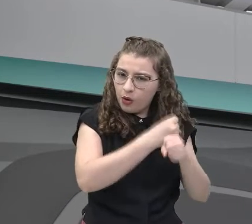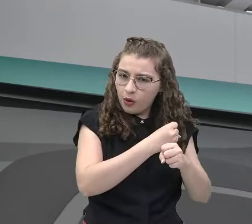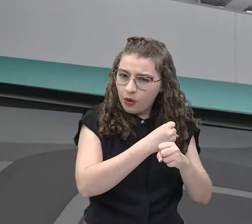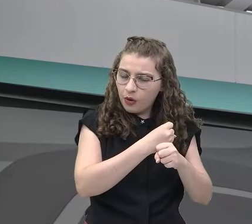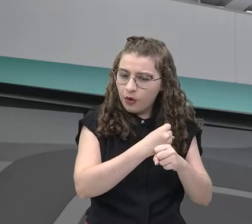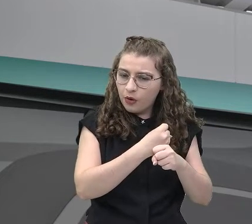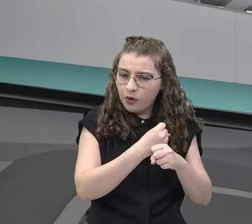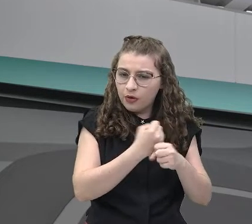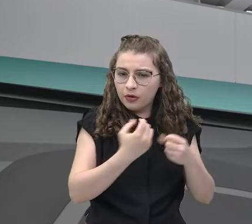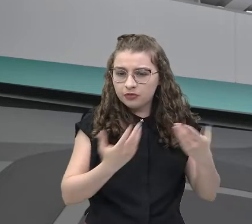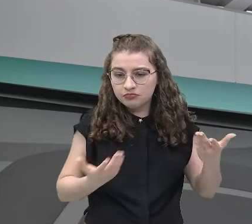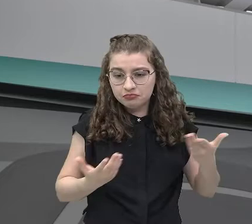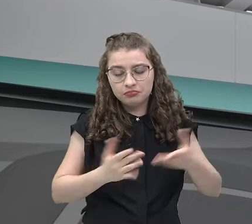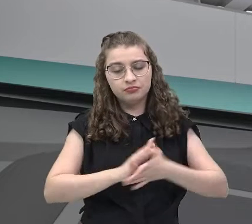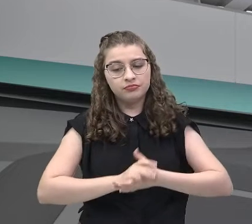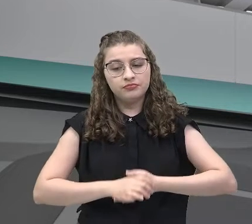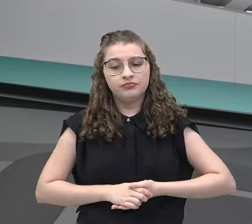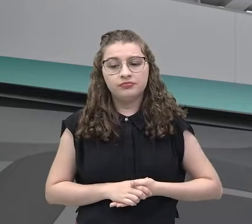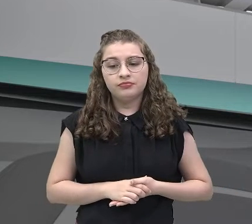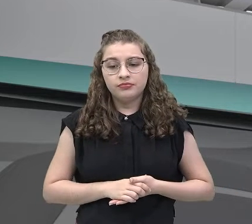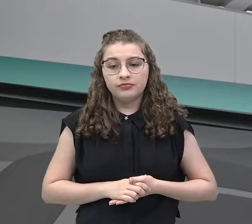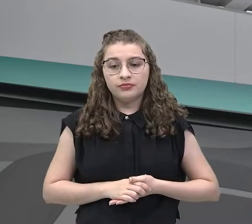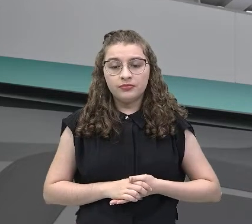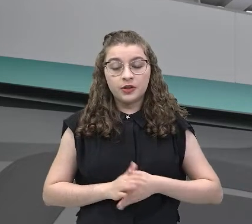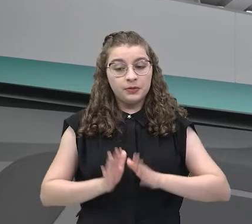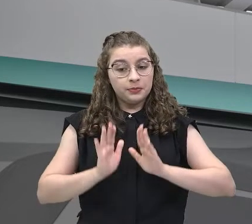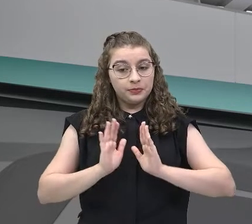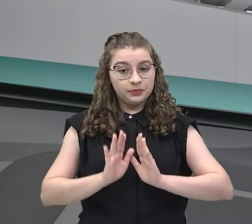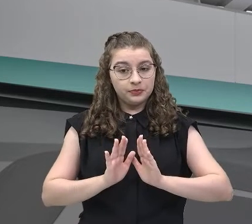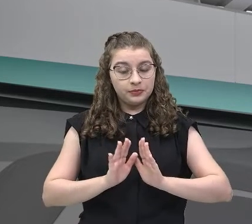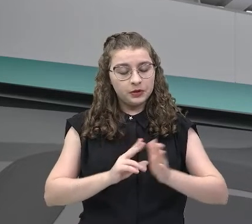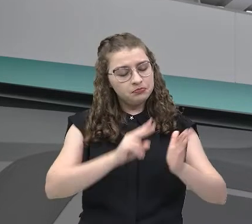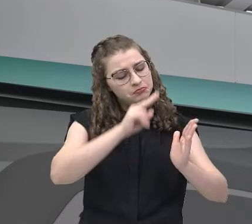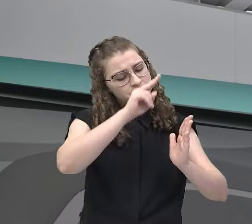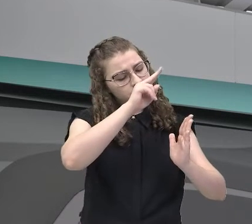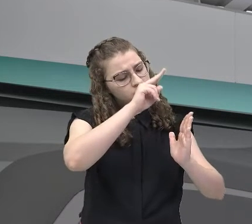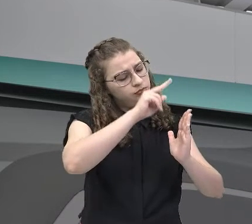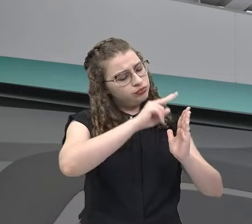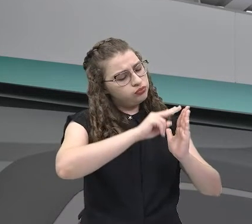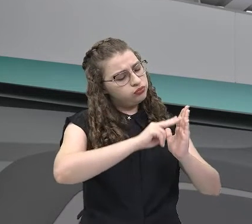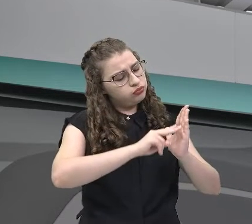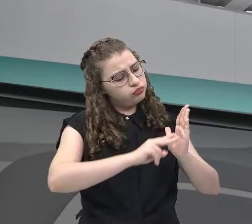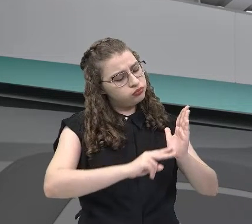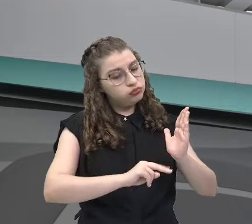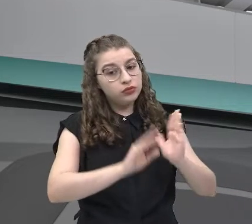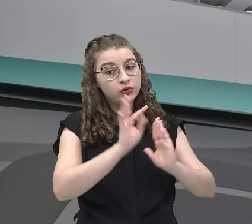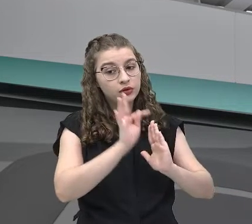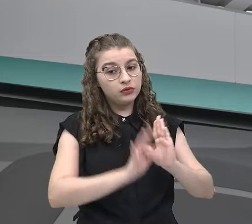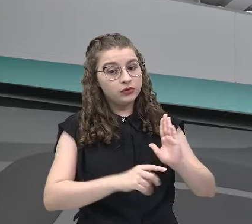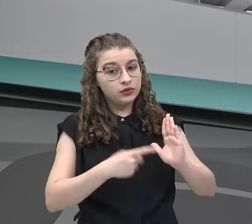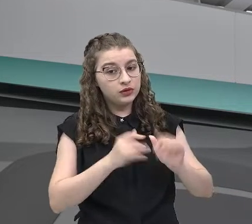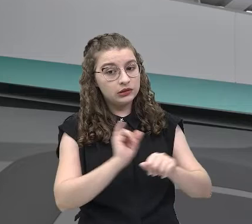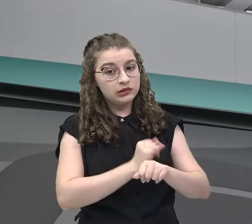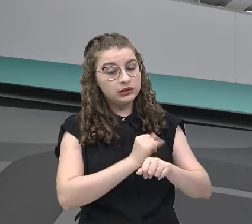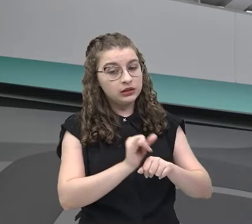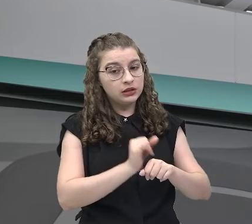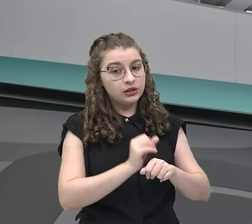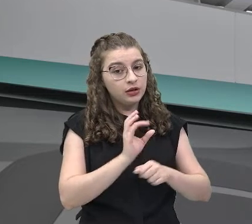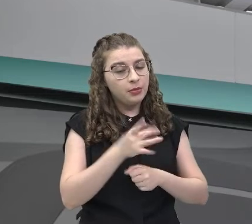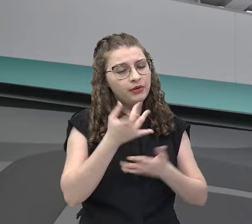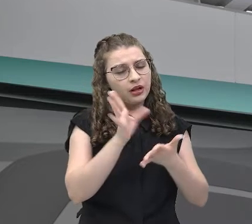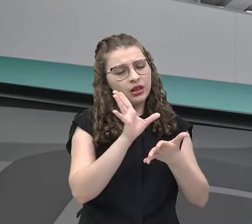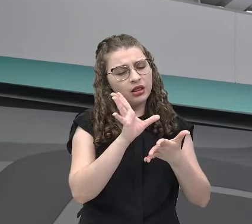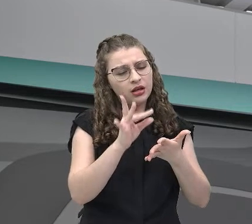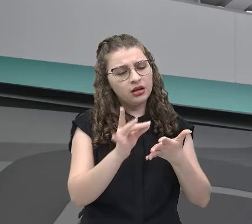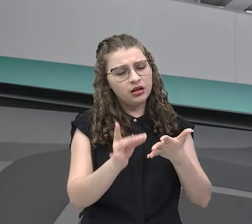isso, ok? Então, gente, quando você está lá no texto, esse tipo de estratégia de leitura não é para você ficar